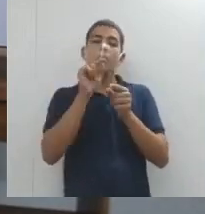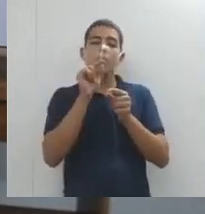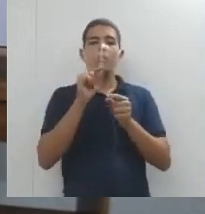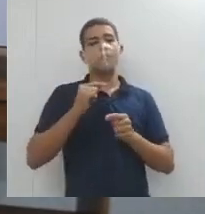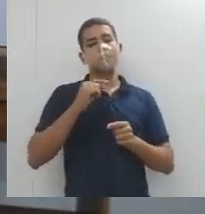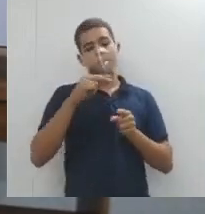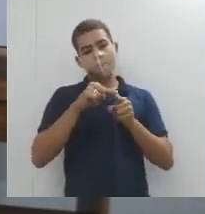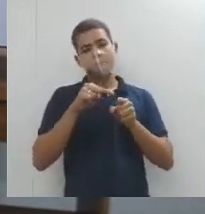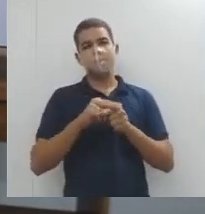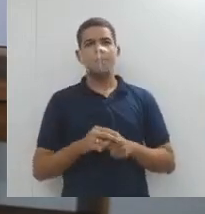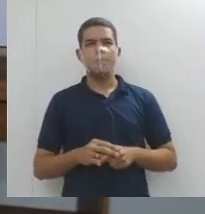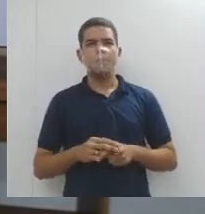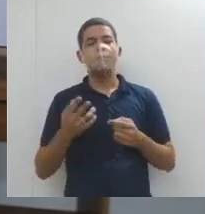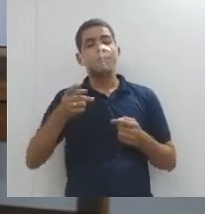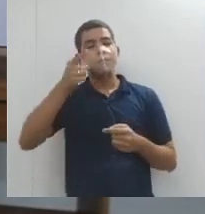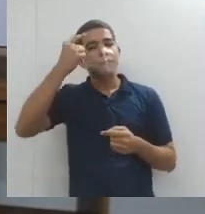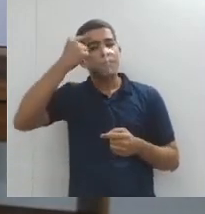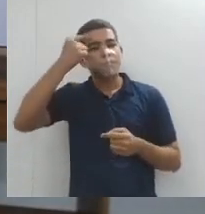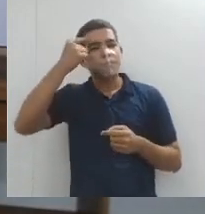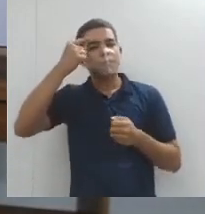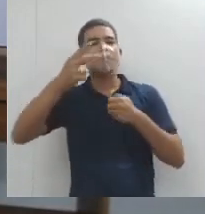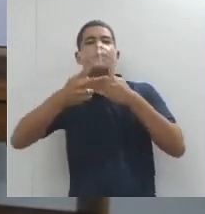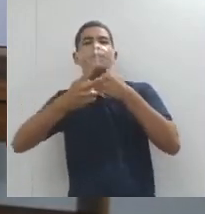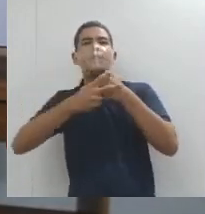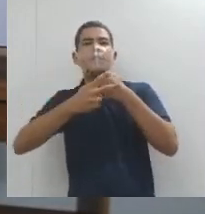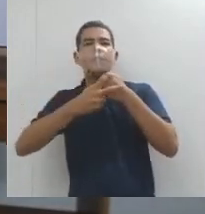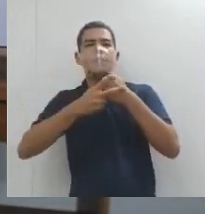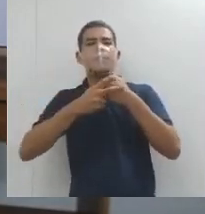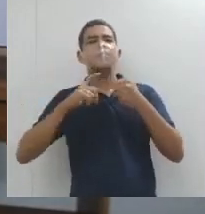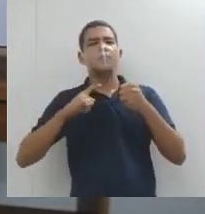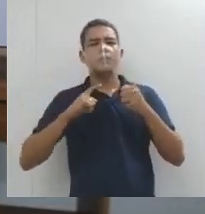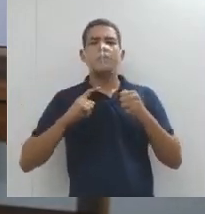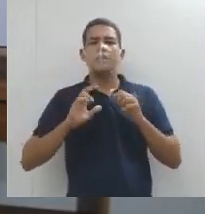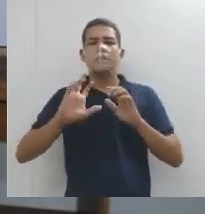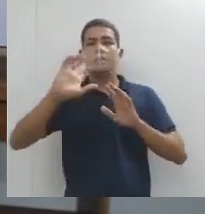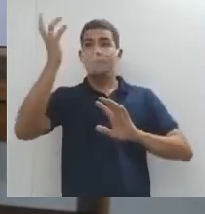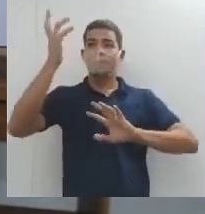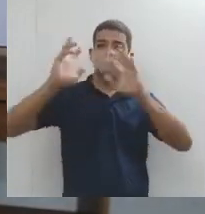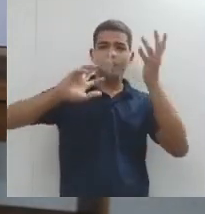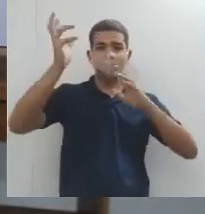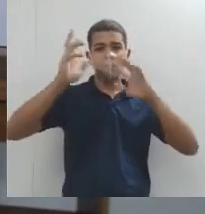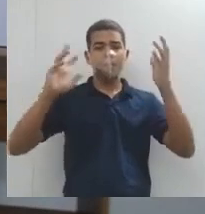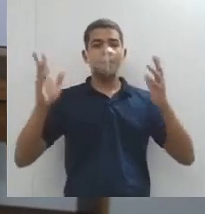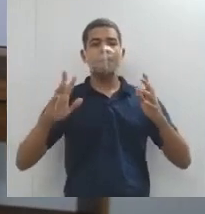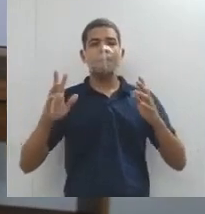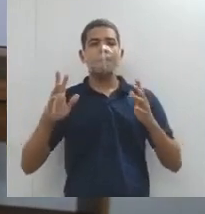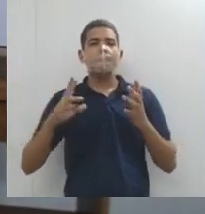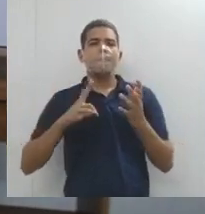que os verbos, eles, em várias situações, em vários